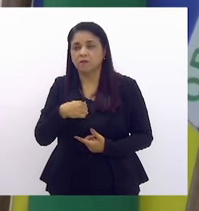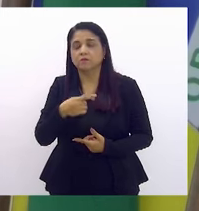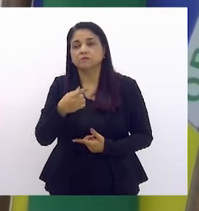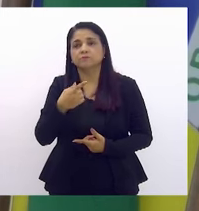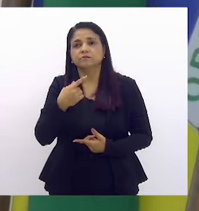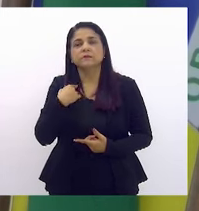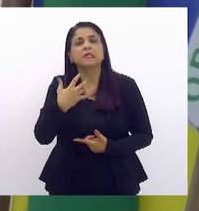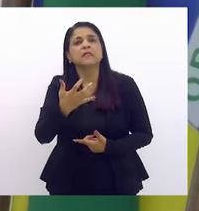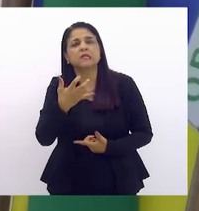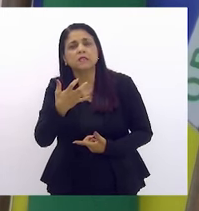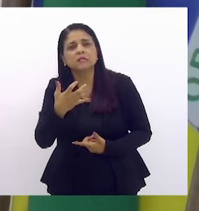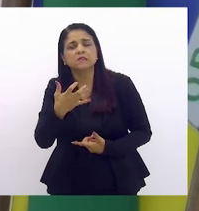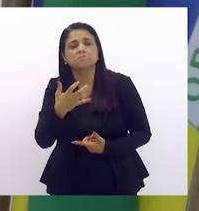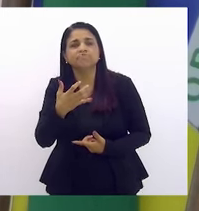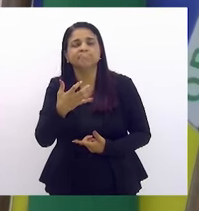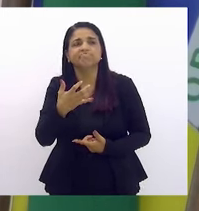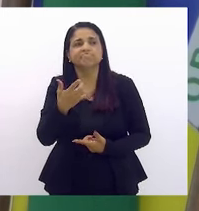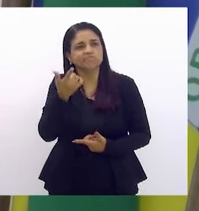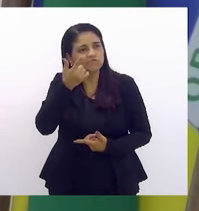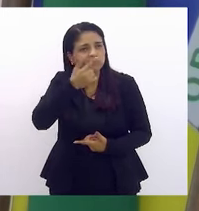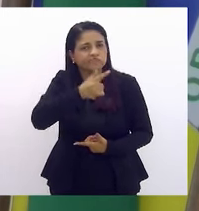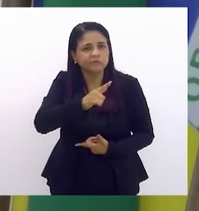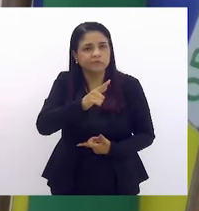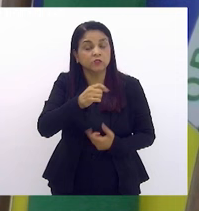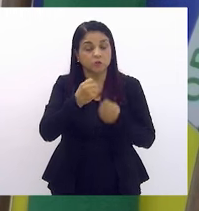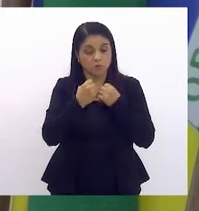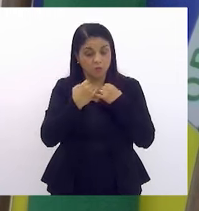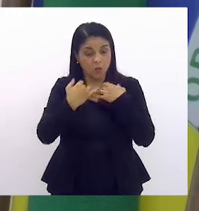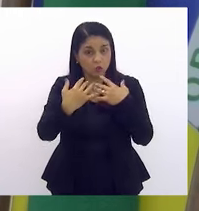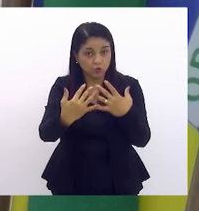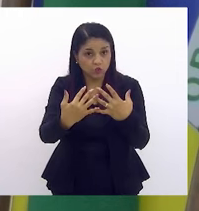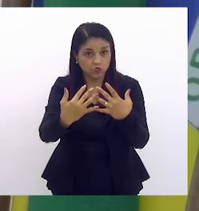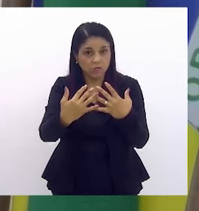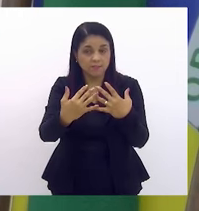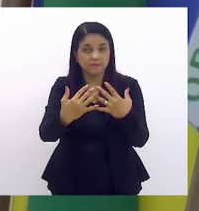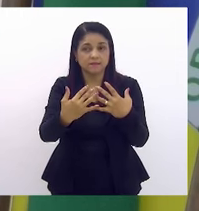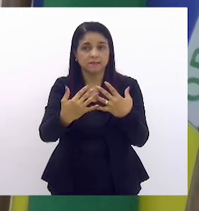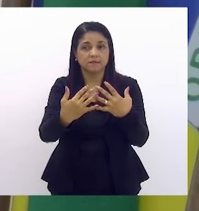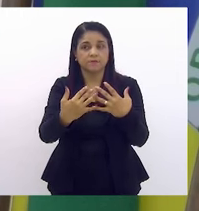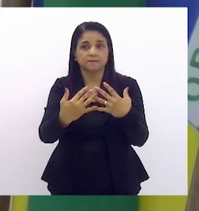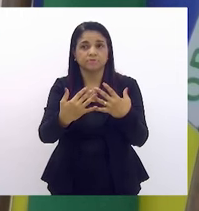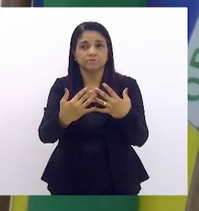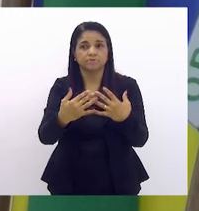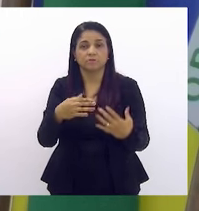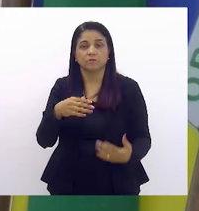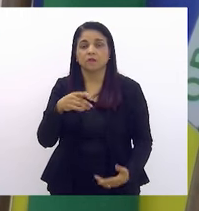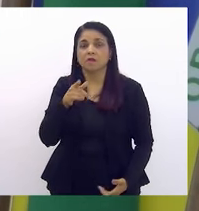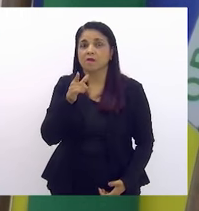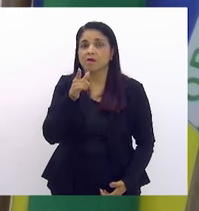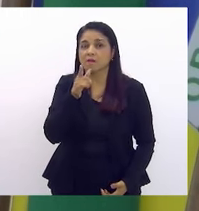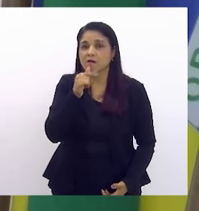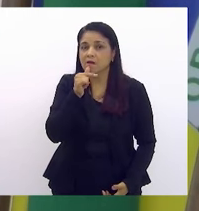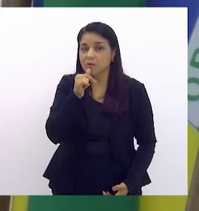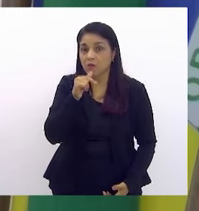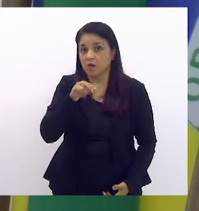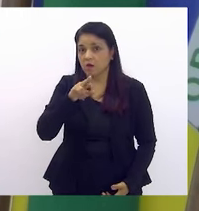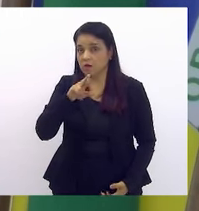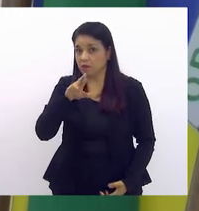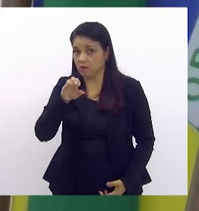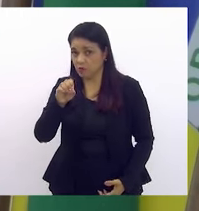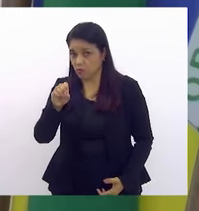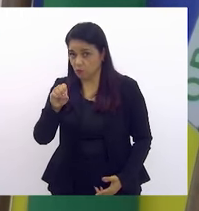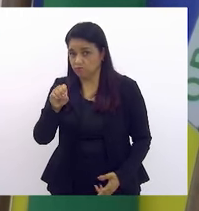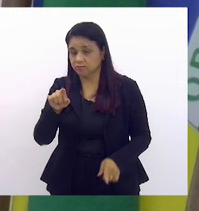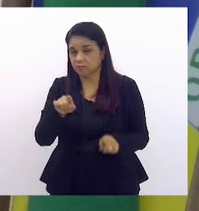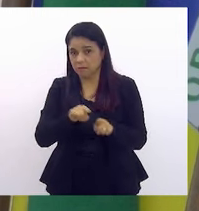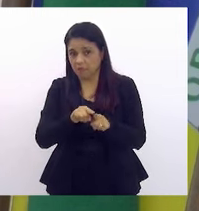queria ver se a gente conseguia uma audiência aqui, né, com as águas do Rio também.